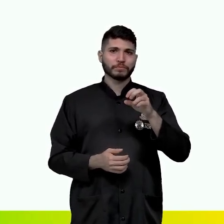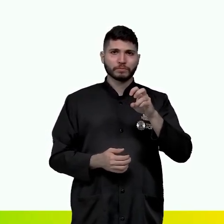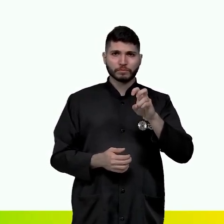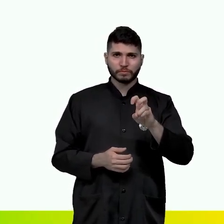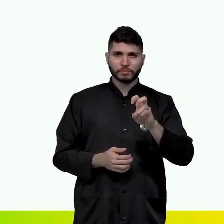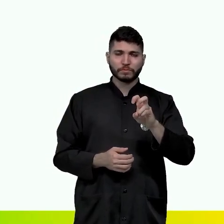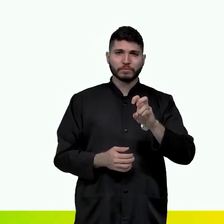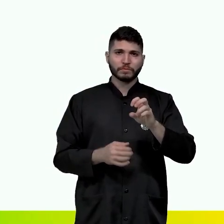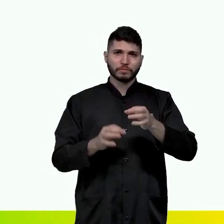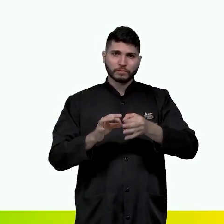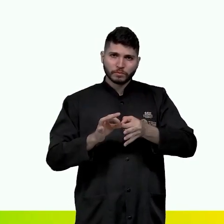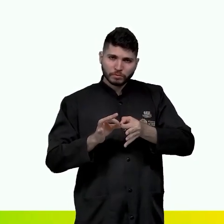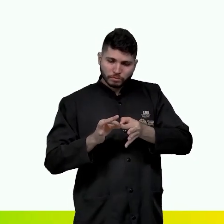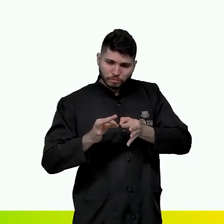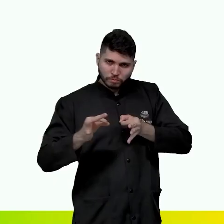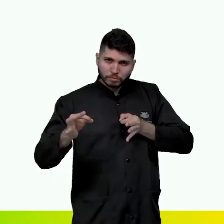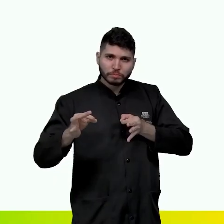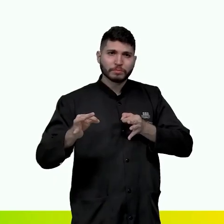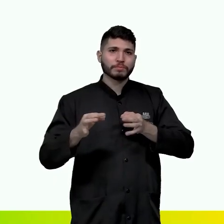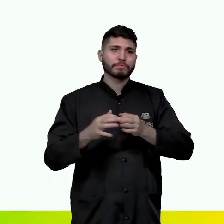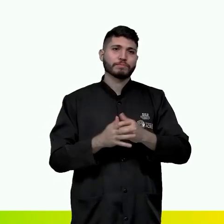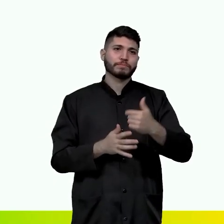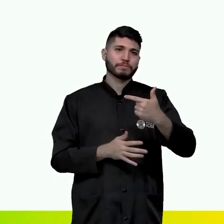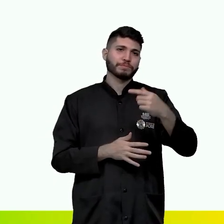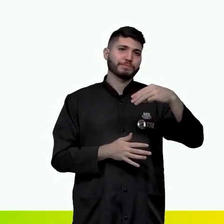Tem uma caixa retangular,